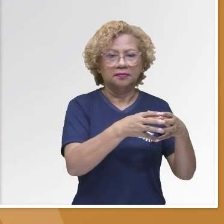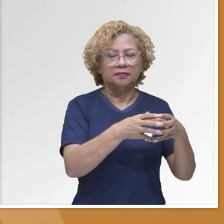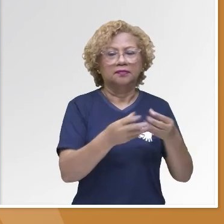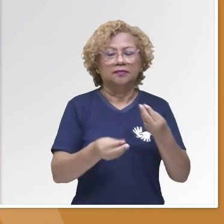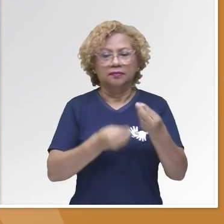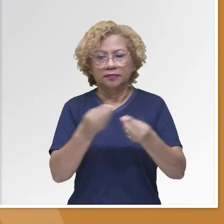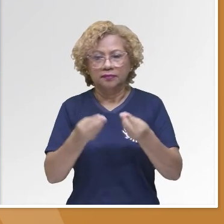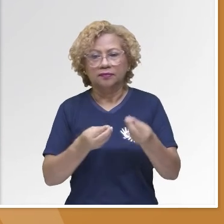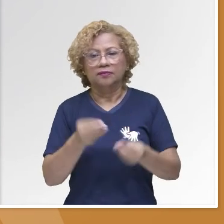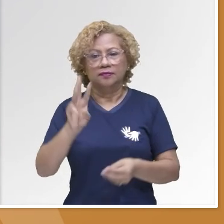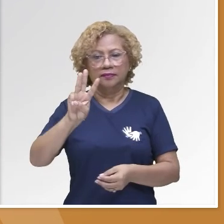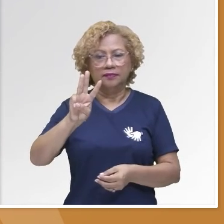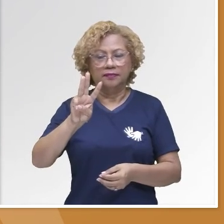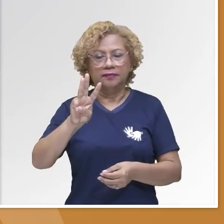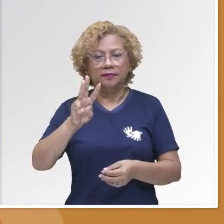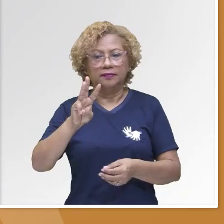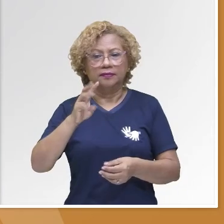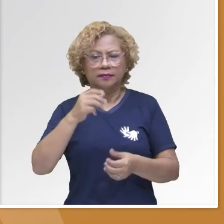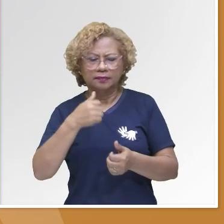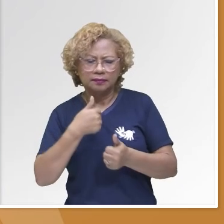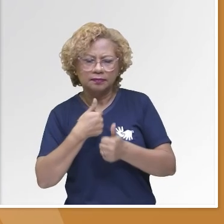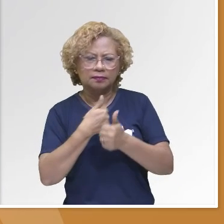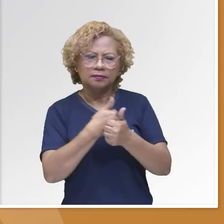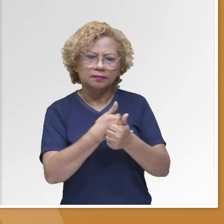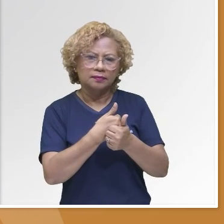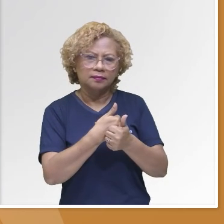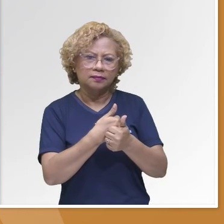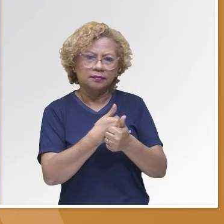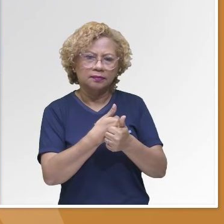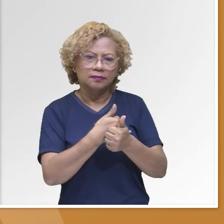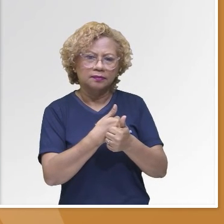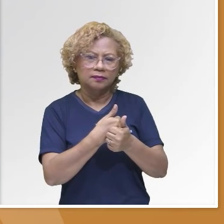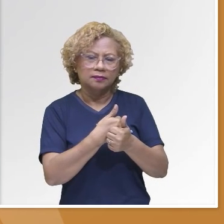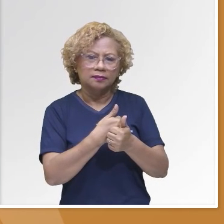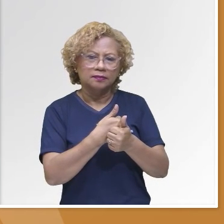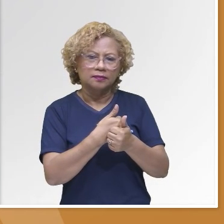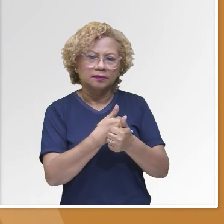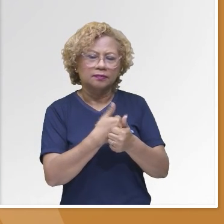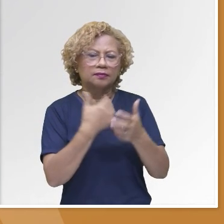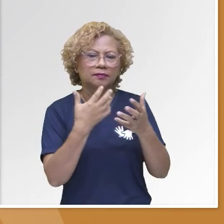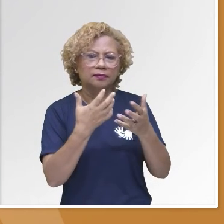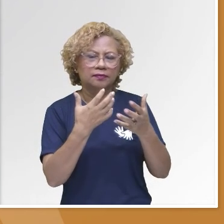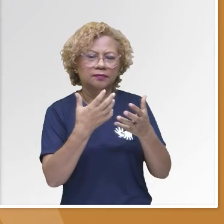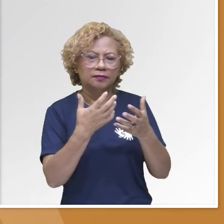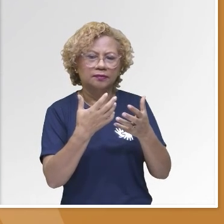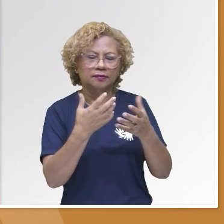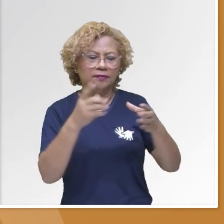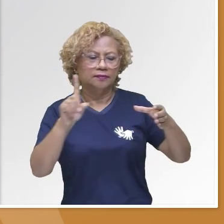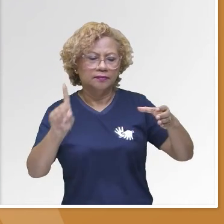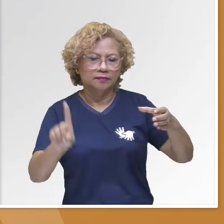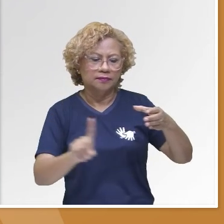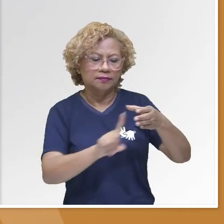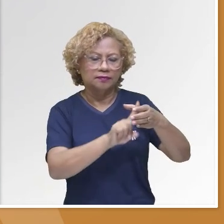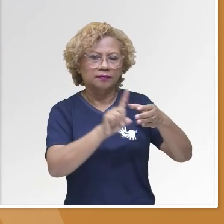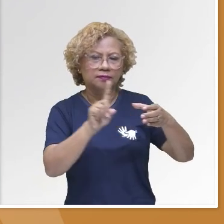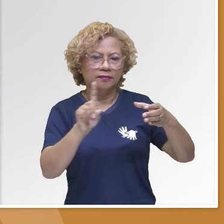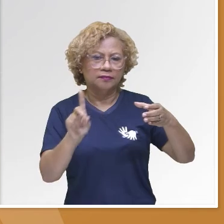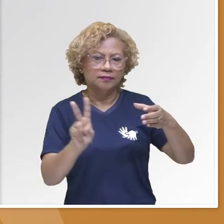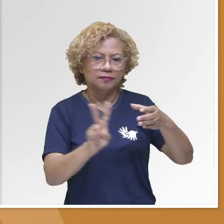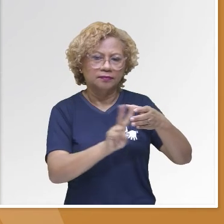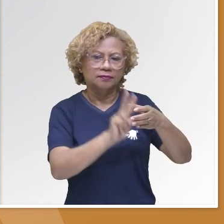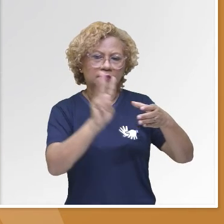que está em azul, tá? Então, não vai ser mais chamado de Benelux, mas vai ter a origem da